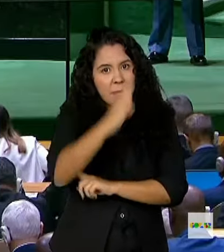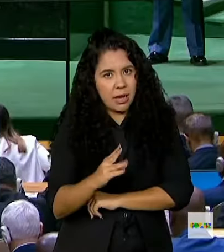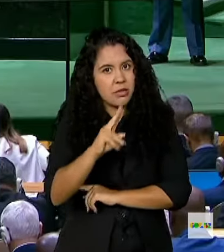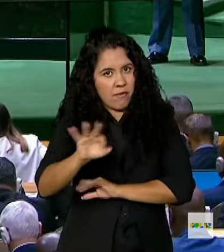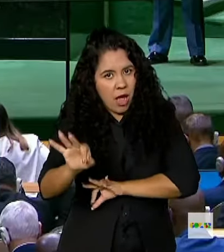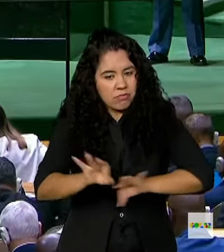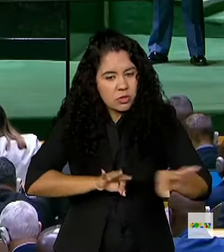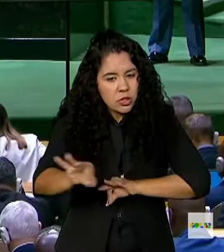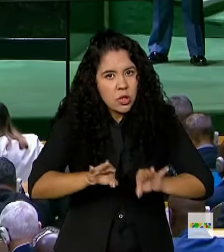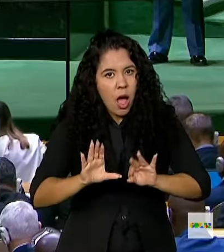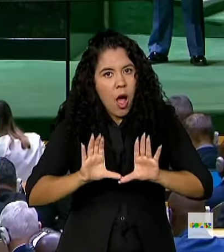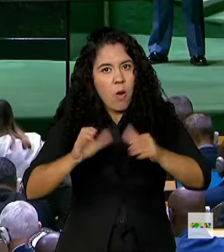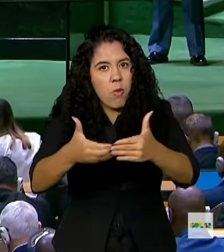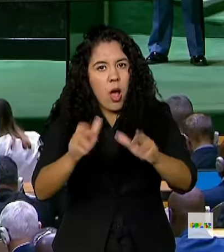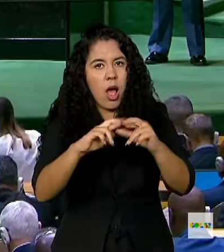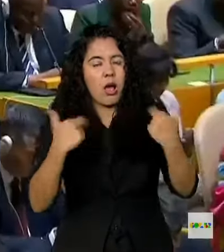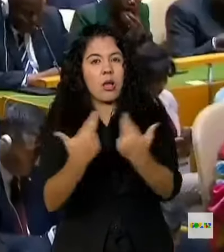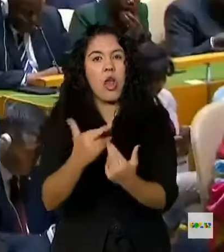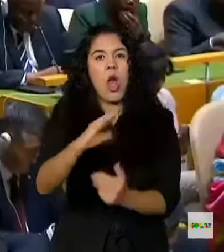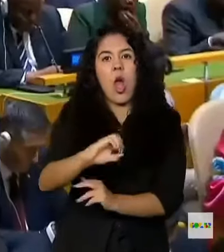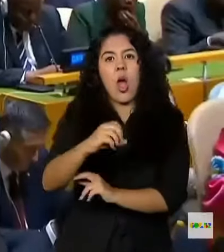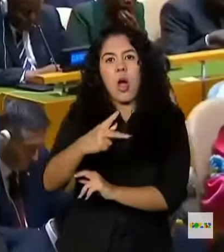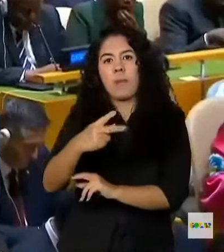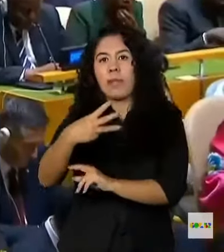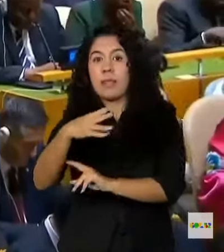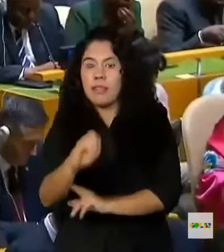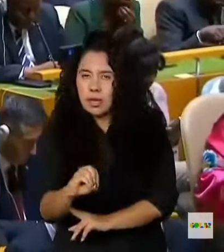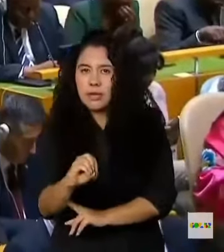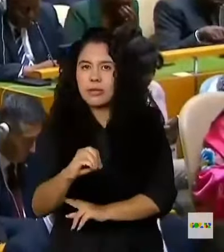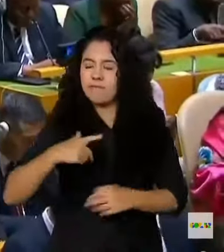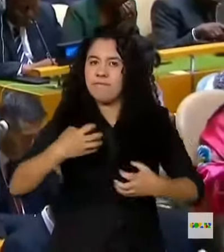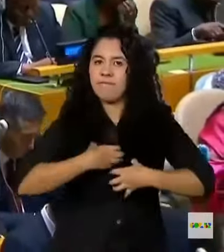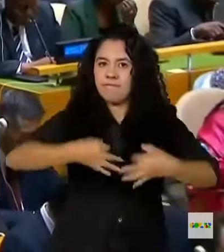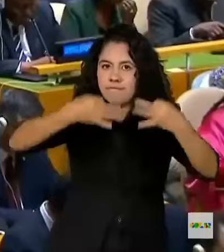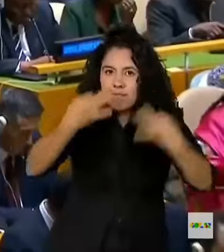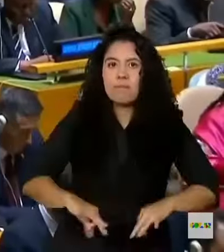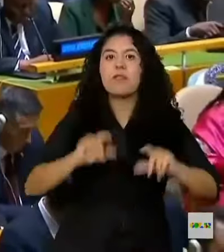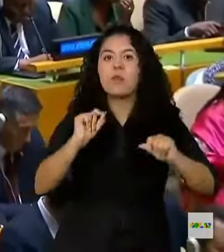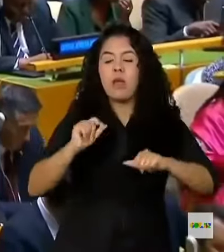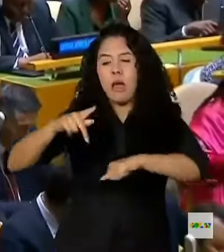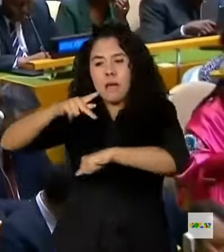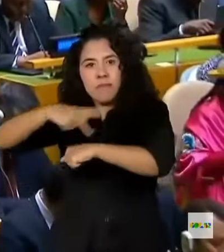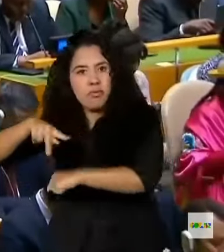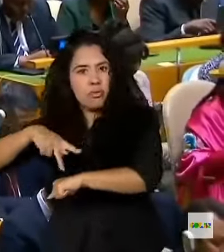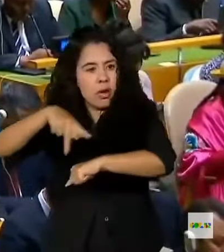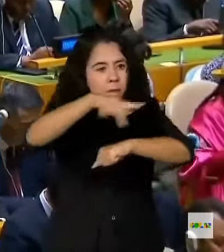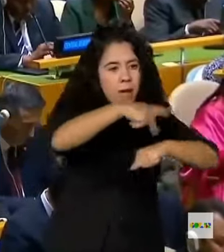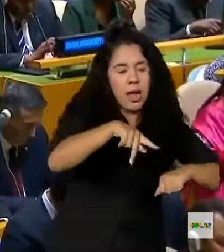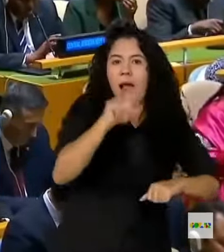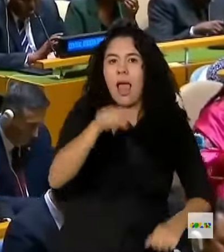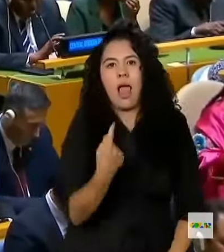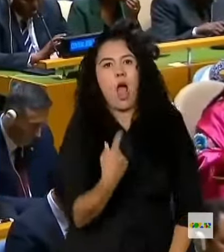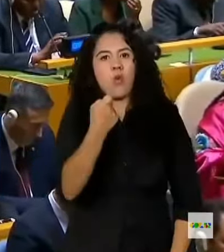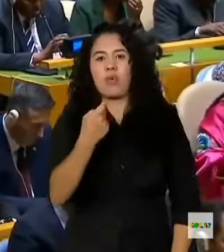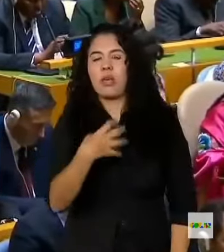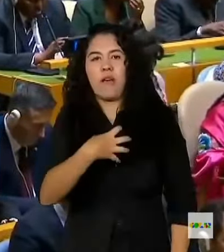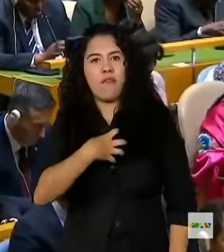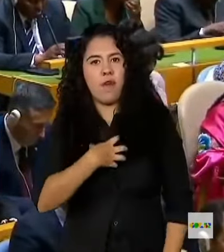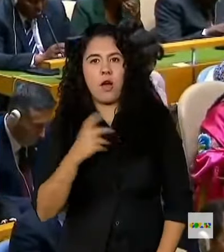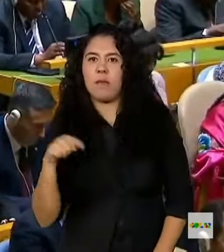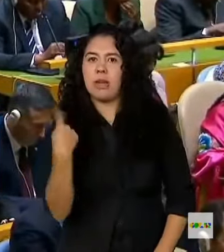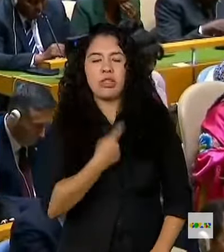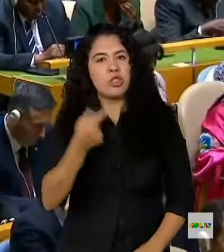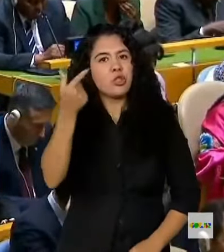em 2025, convicto de que o multilateralismo é o único caminho para superar a